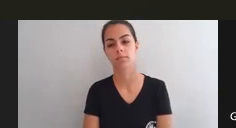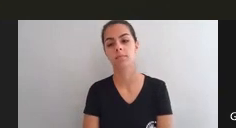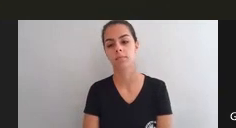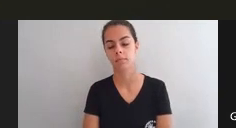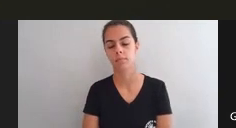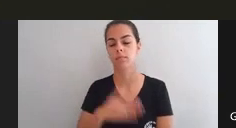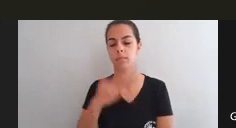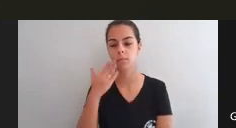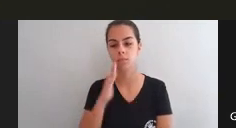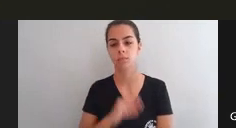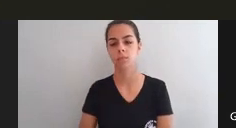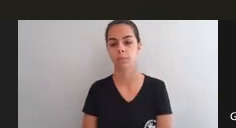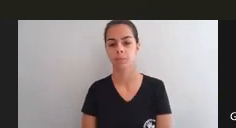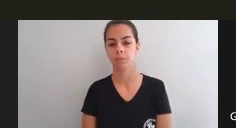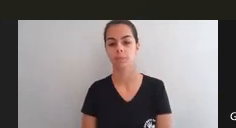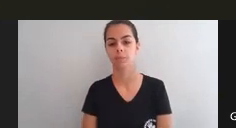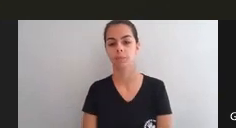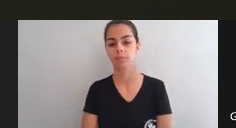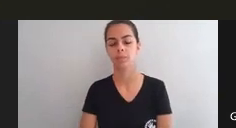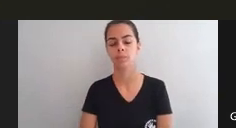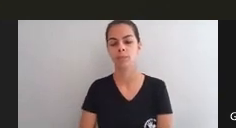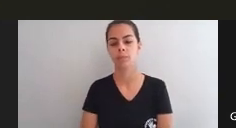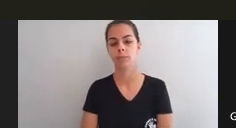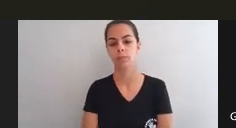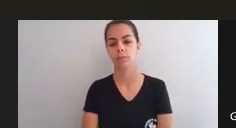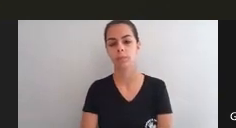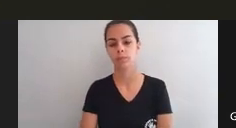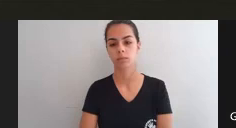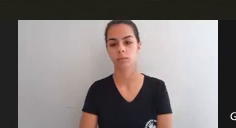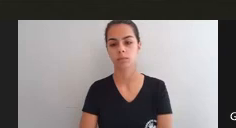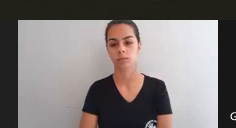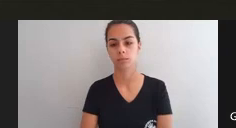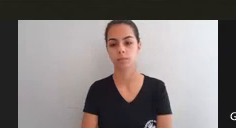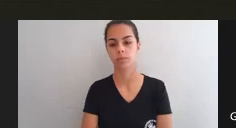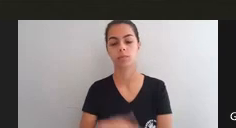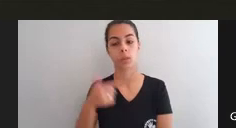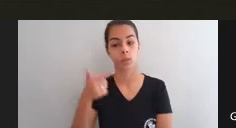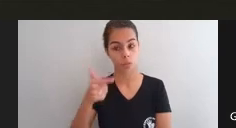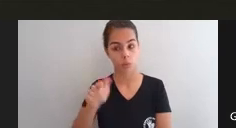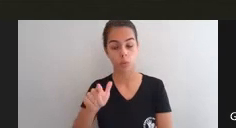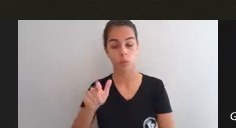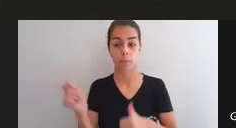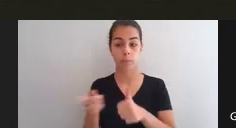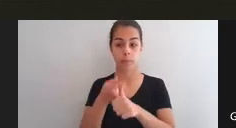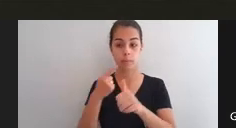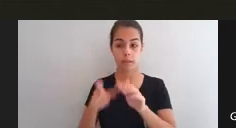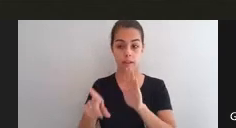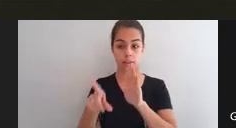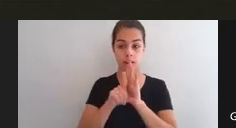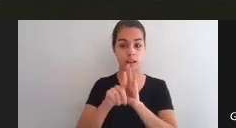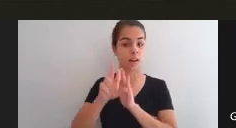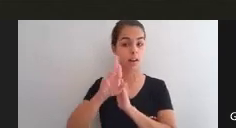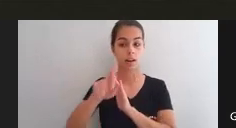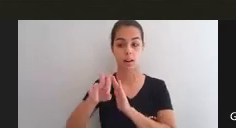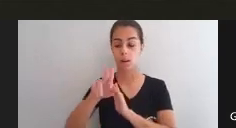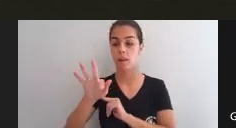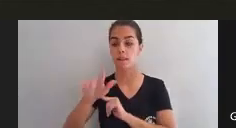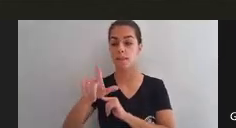então, né? É. Questão, ok, entendi. Então, de novo, gente, a primeira lei ela não define fluxo, ela